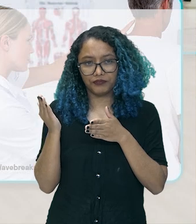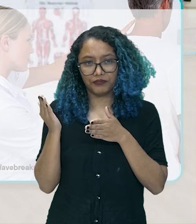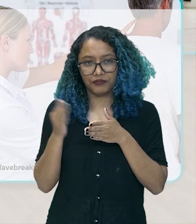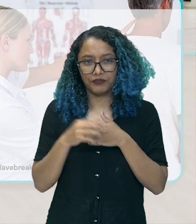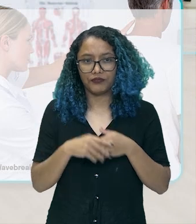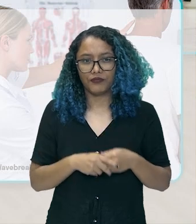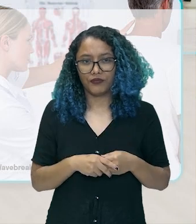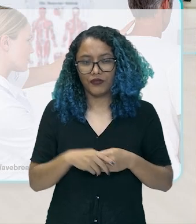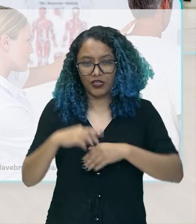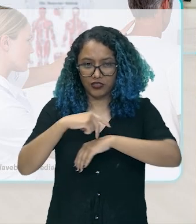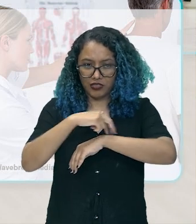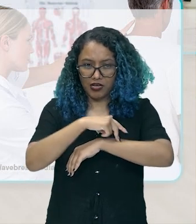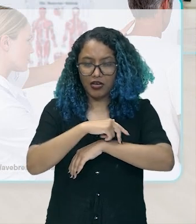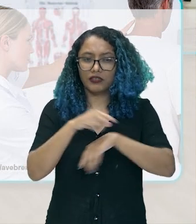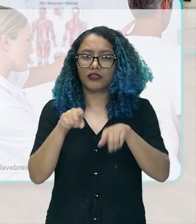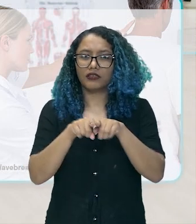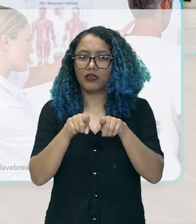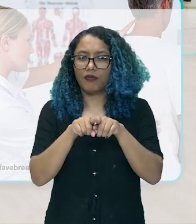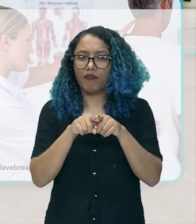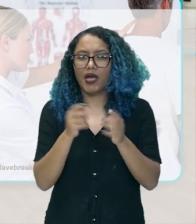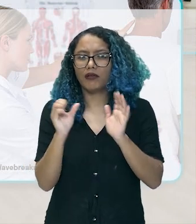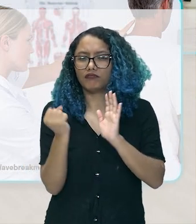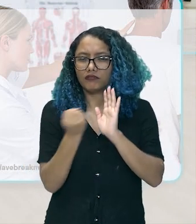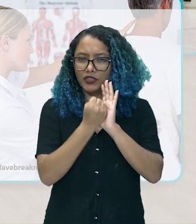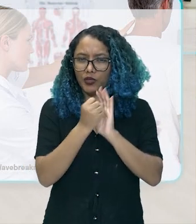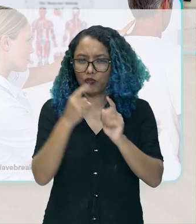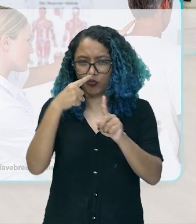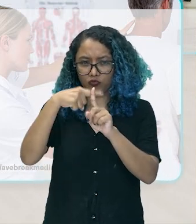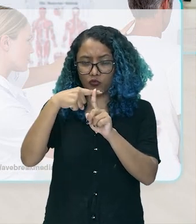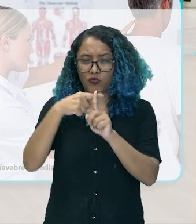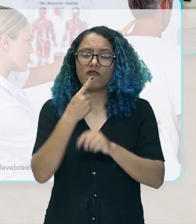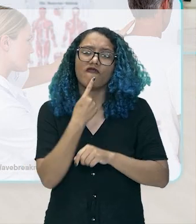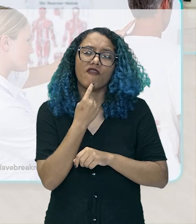vocês para essa aula. Vamos lá?